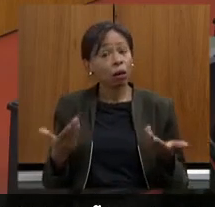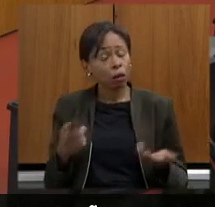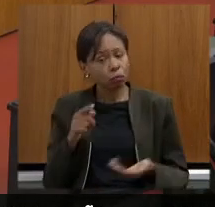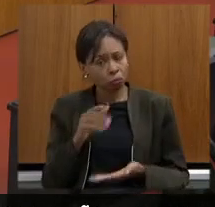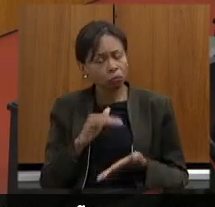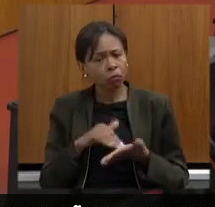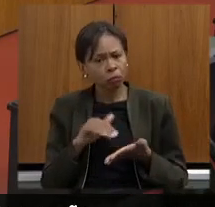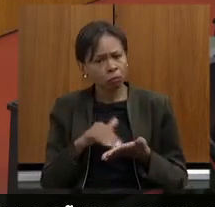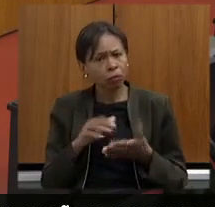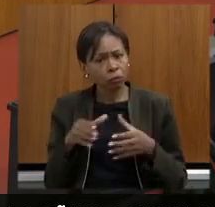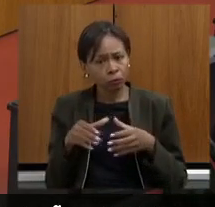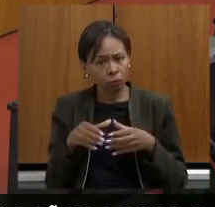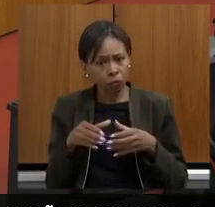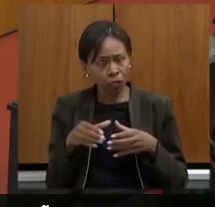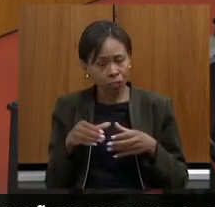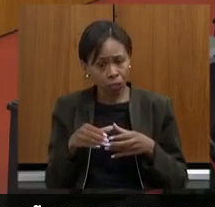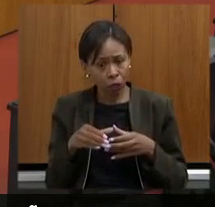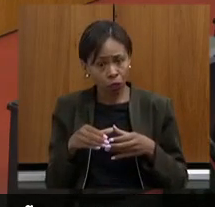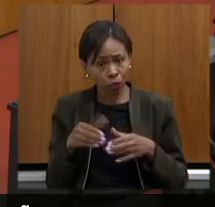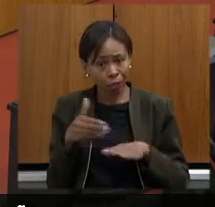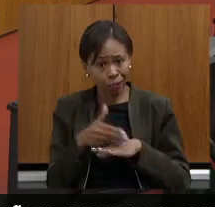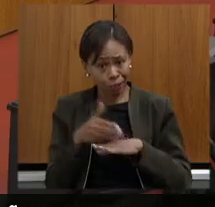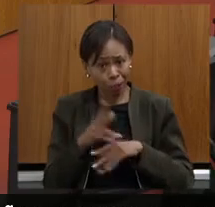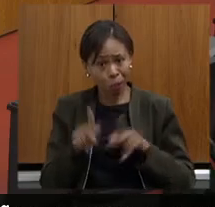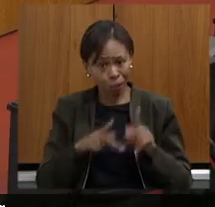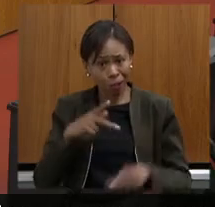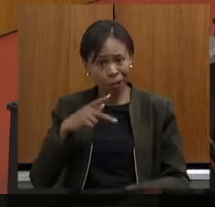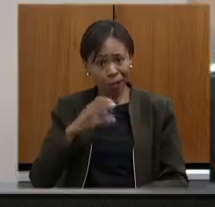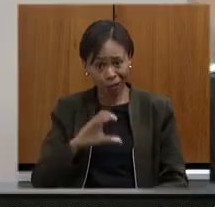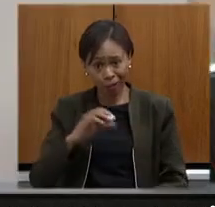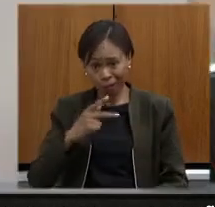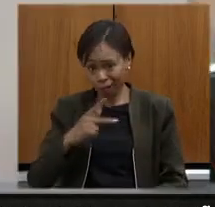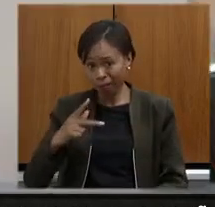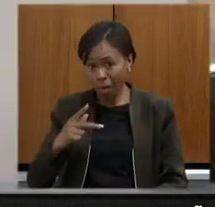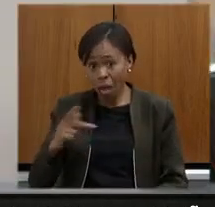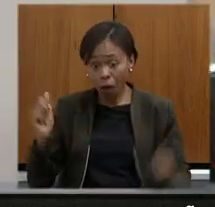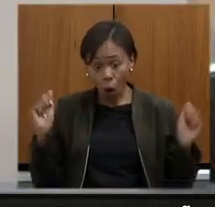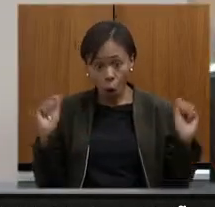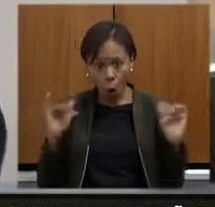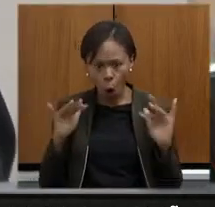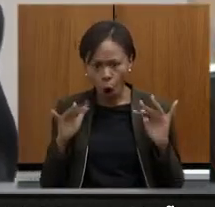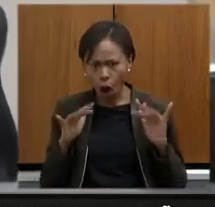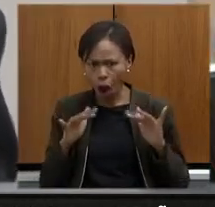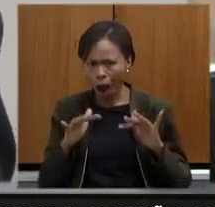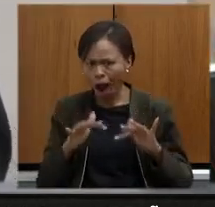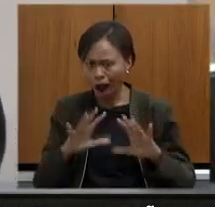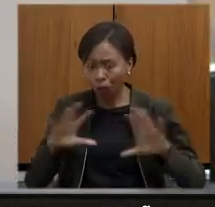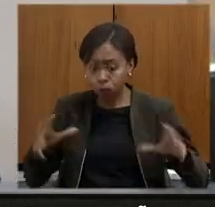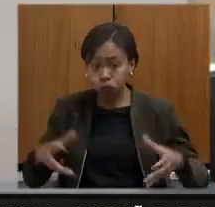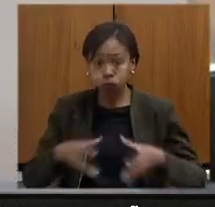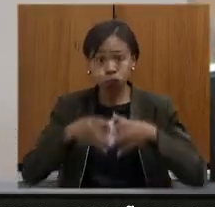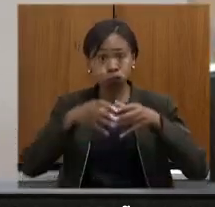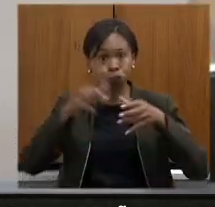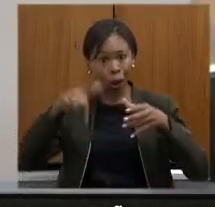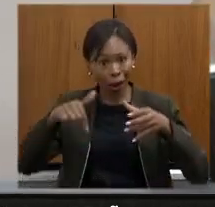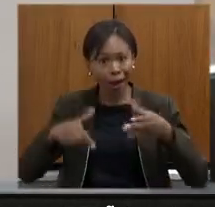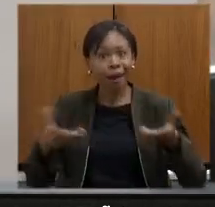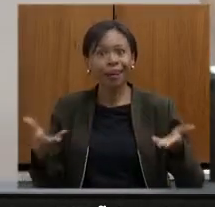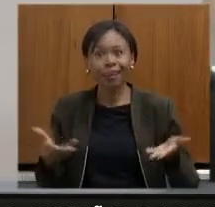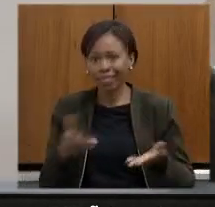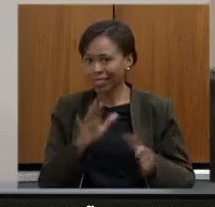se gritar a comissão de Participação Popular e peso aqui prepara que o